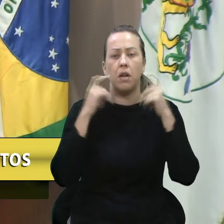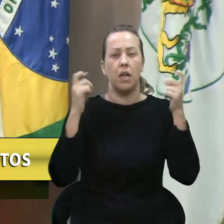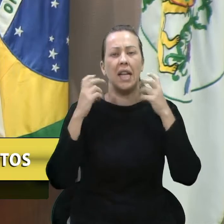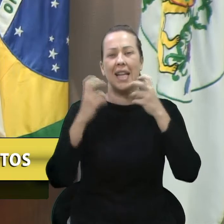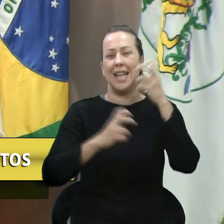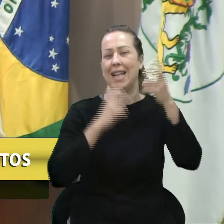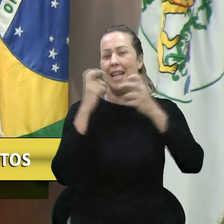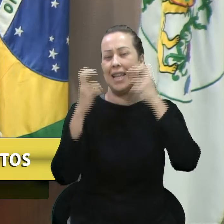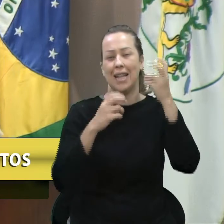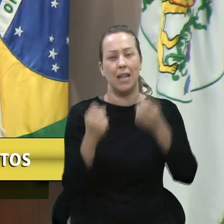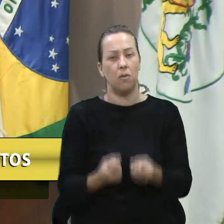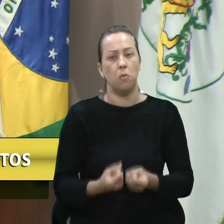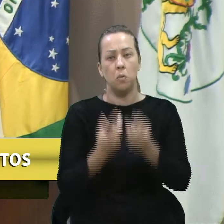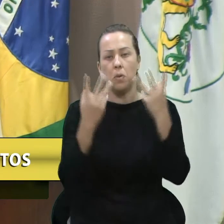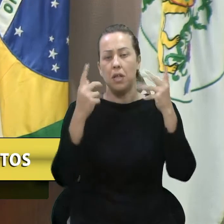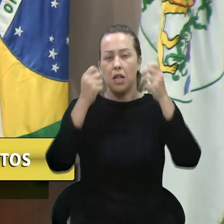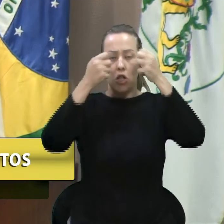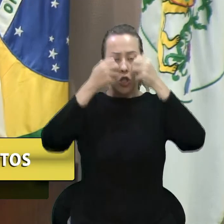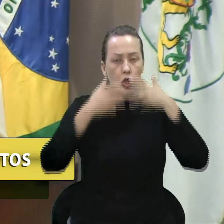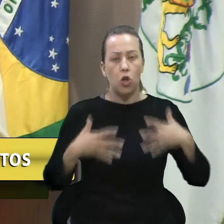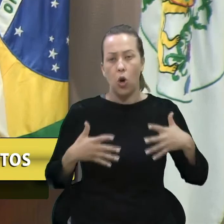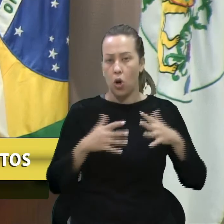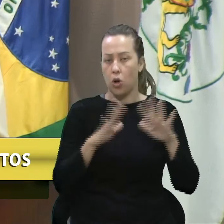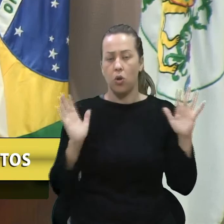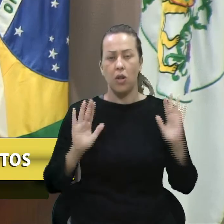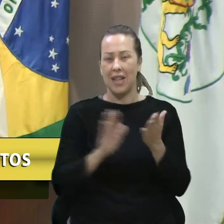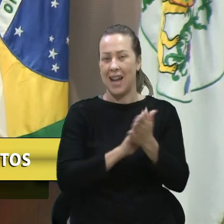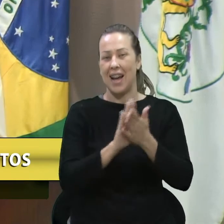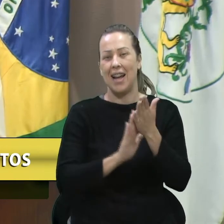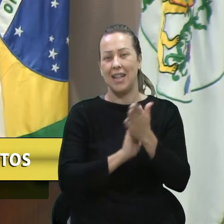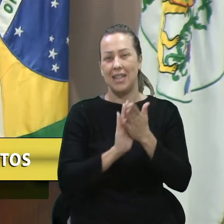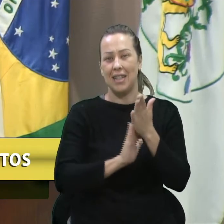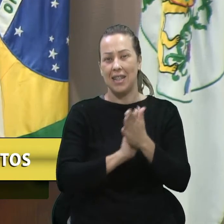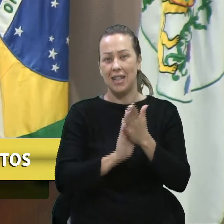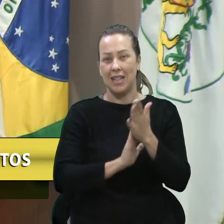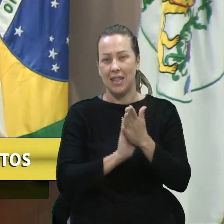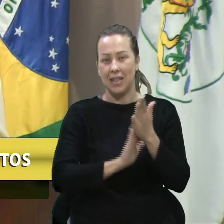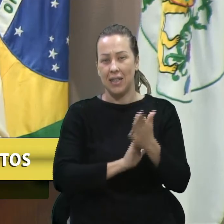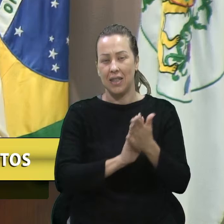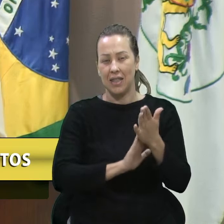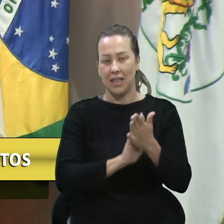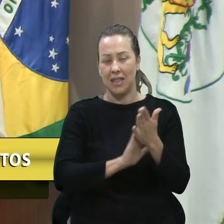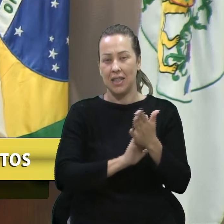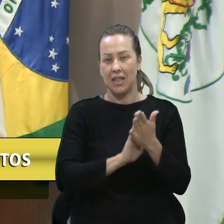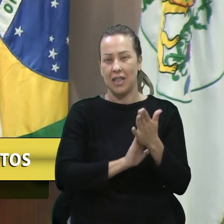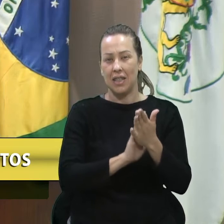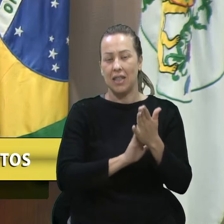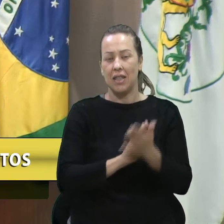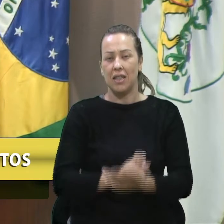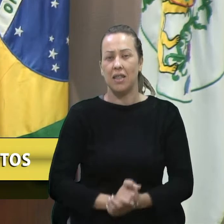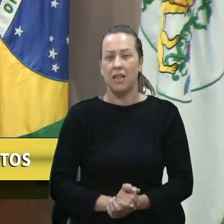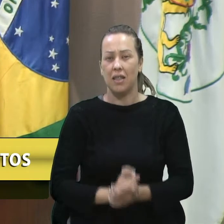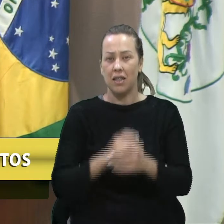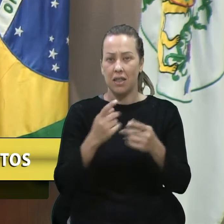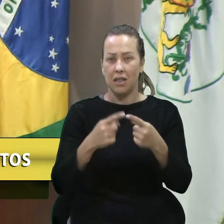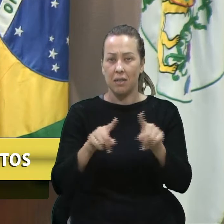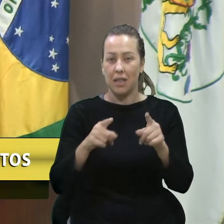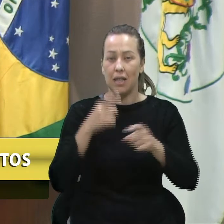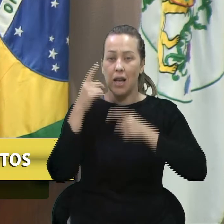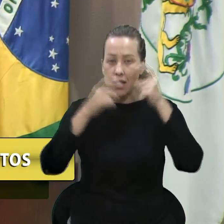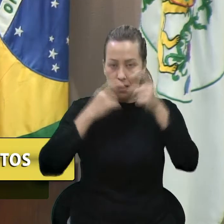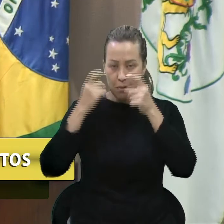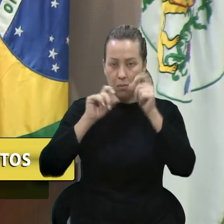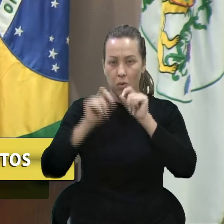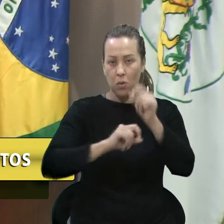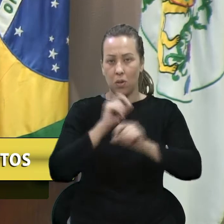grito, com a quantidade da lágrima ou a intensidade do soluço. A gente se preocupa